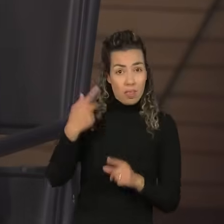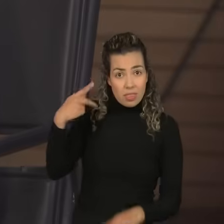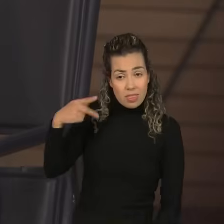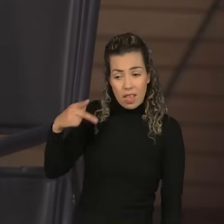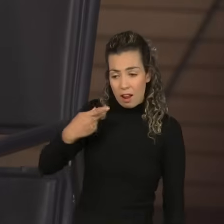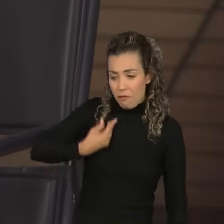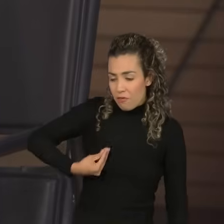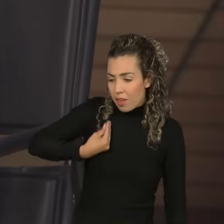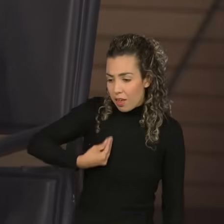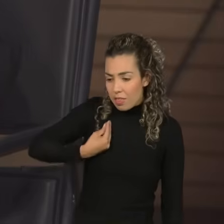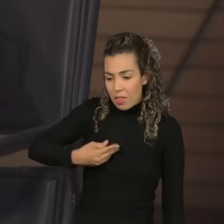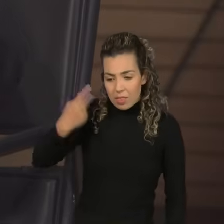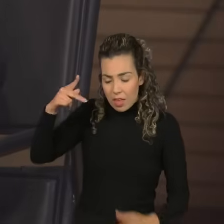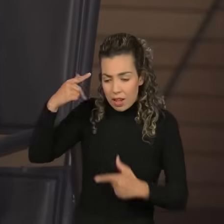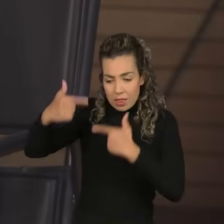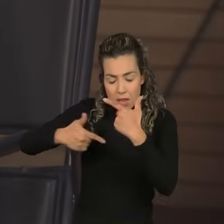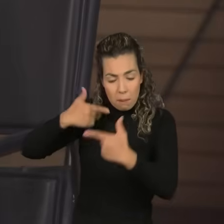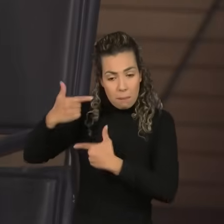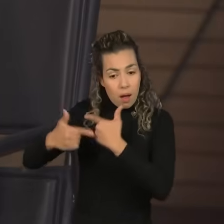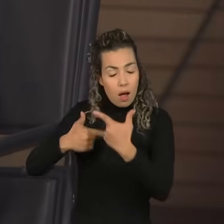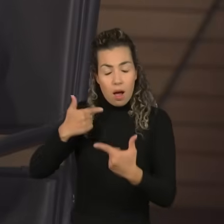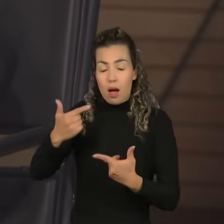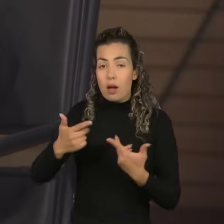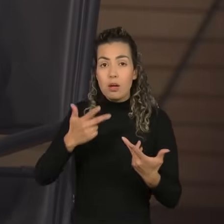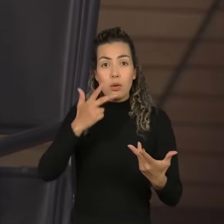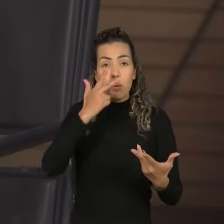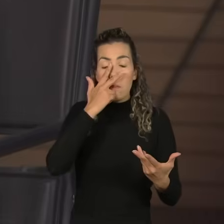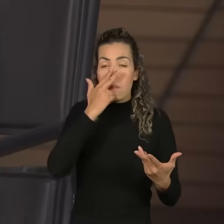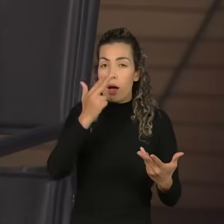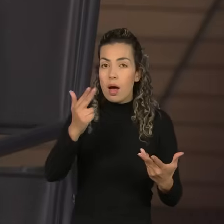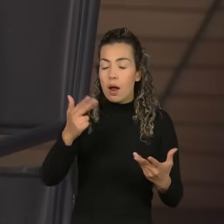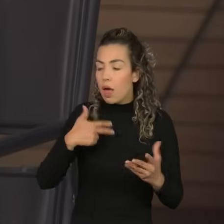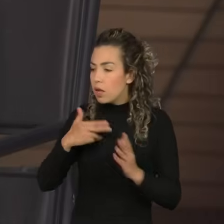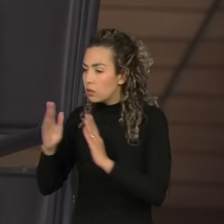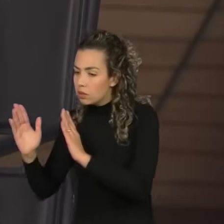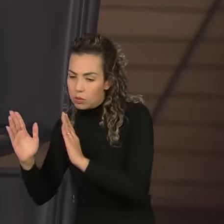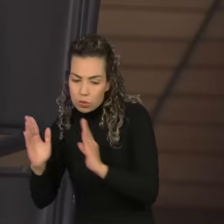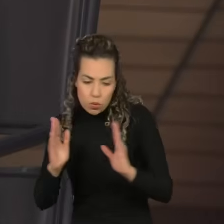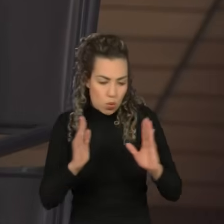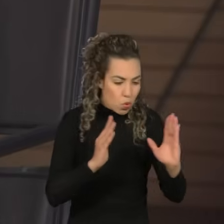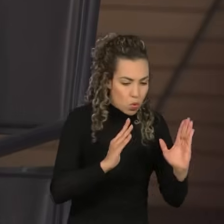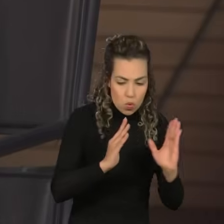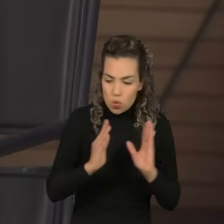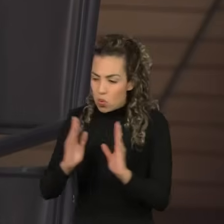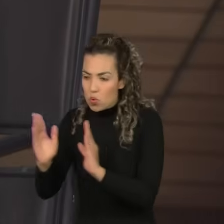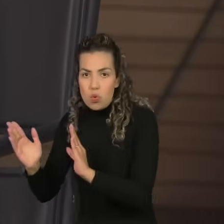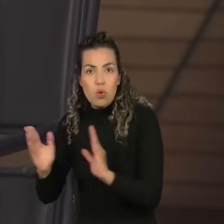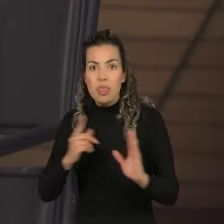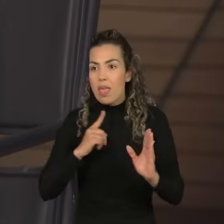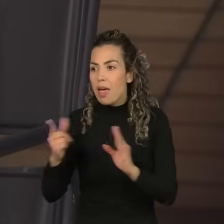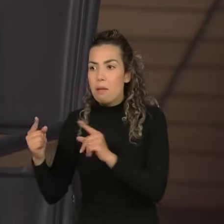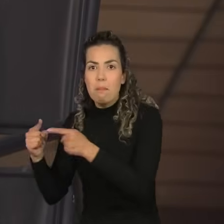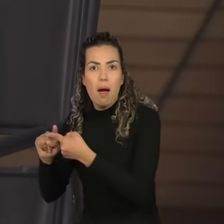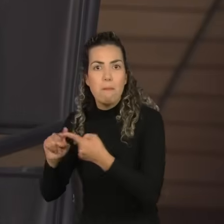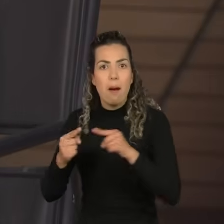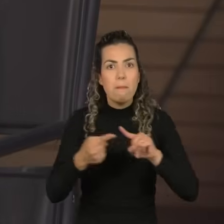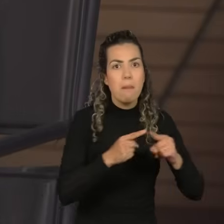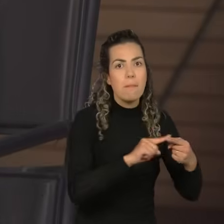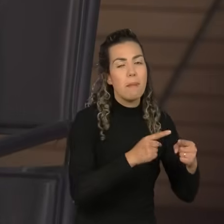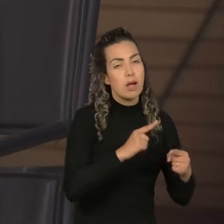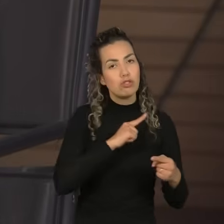né? Que é algo que vai e volta ali e acolá. Mas, de forma geral, eu diria que essa